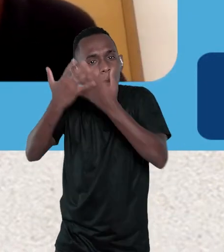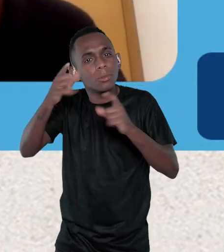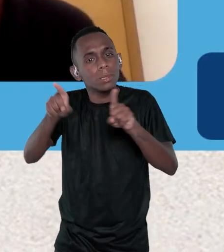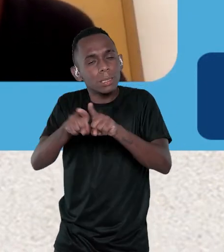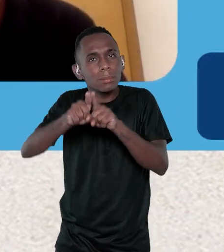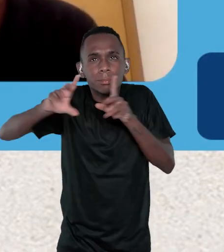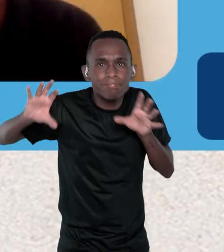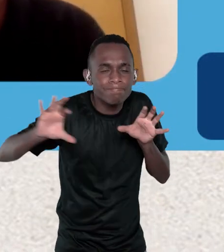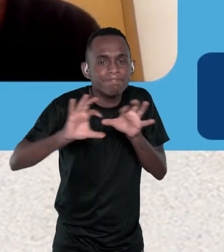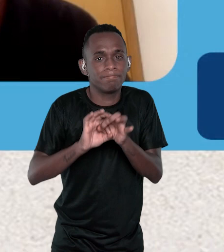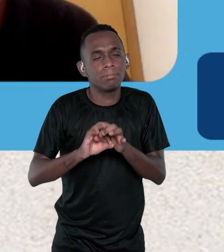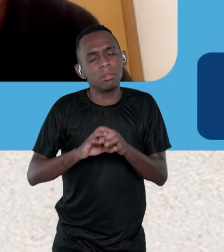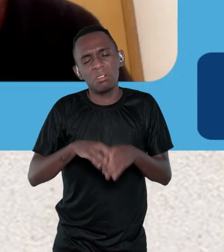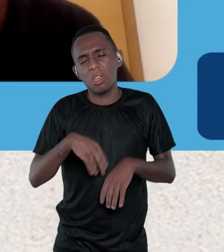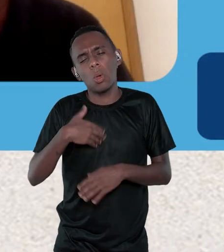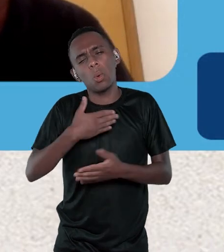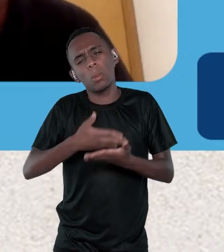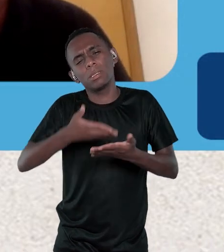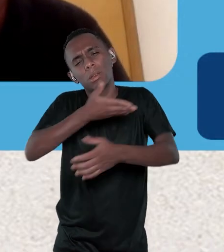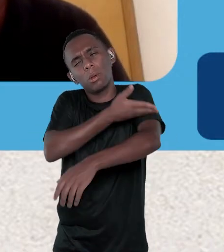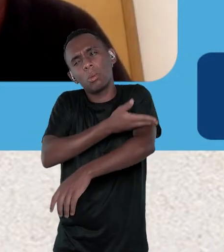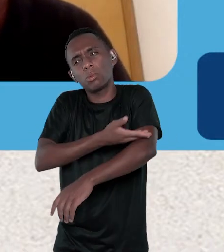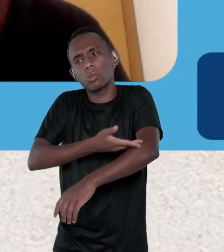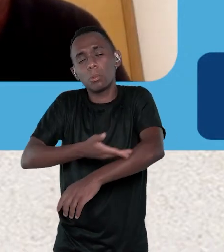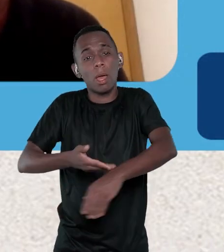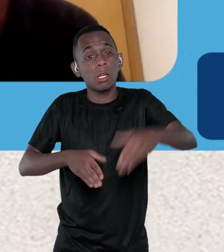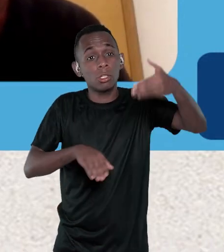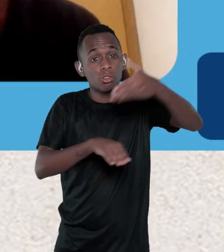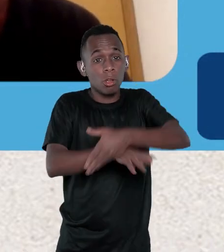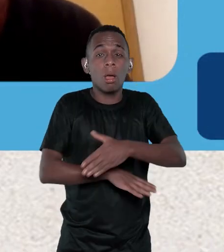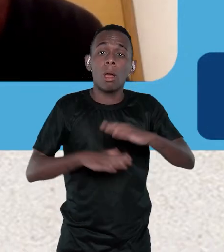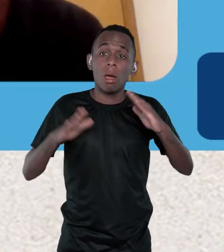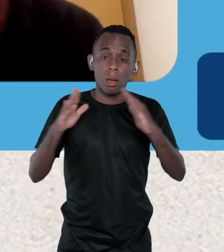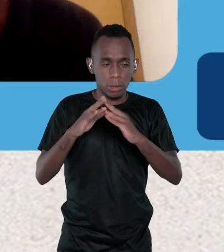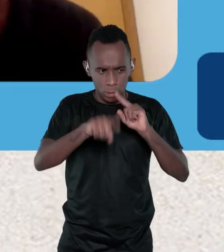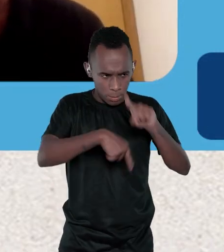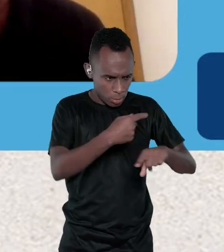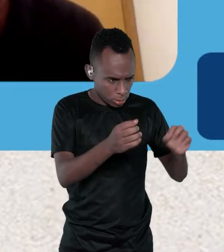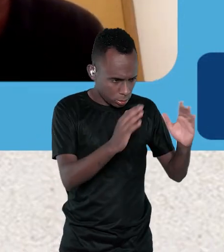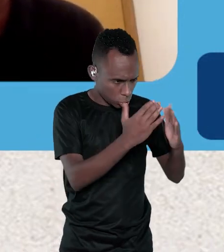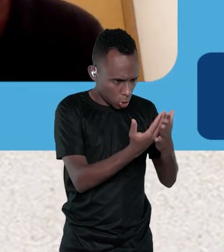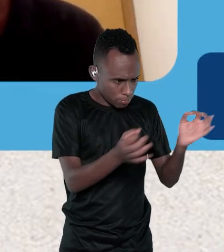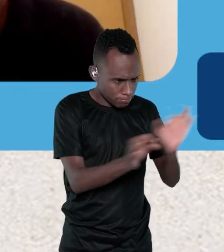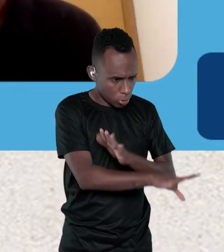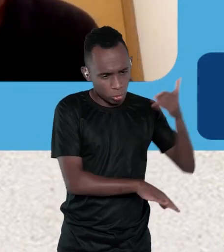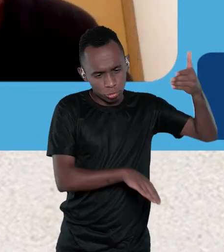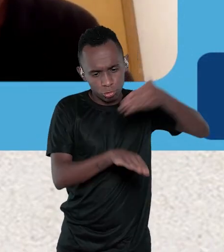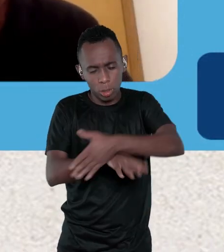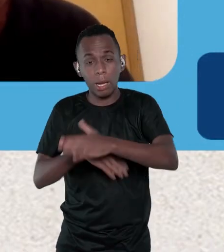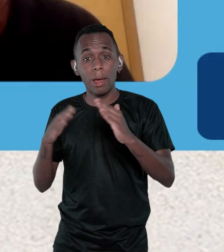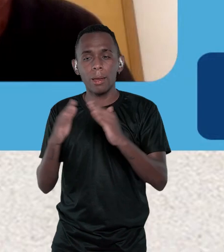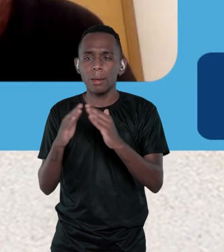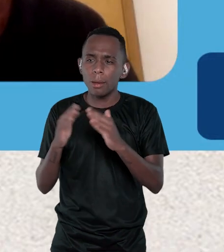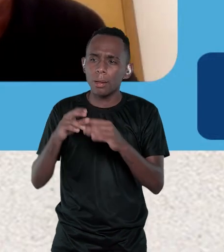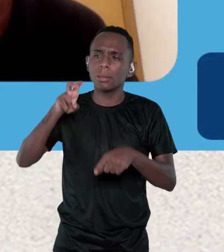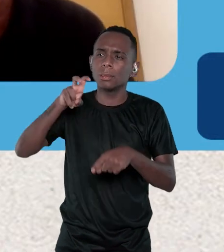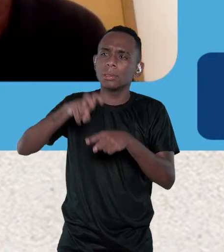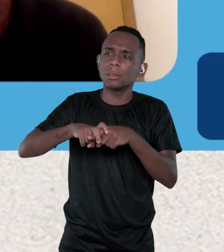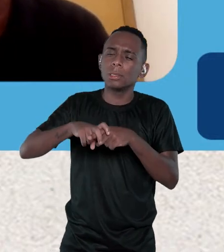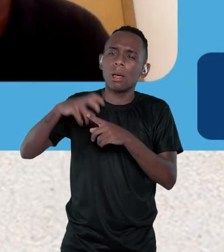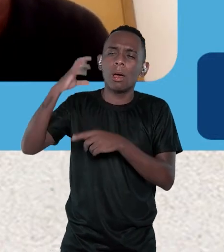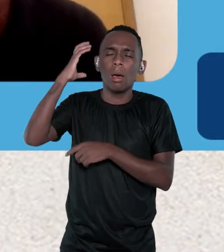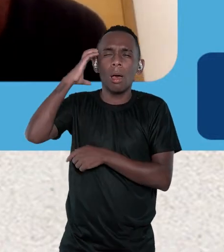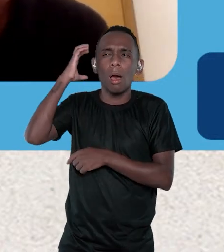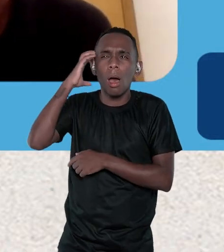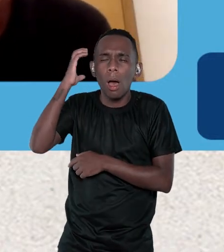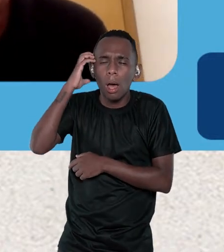música. E aí eu fui me acostumando a chegar em casa do jardim de infância, a sentar